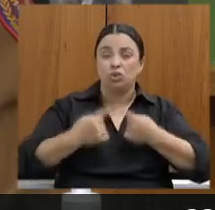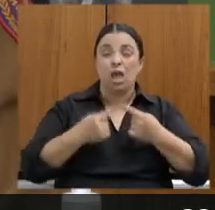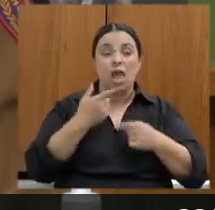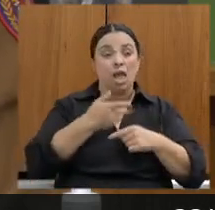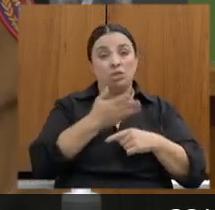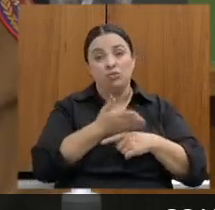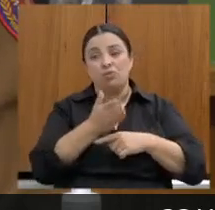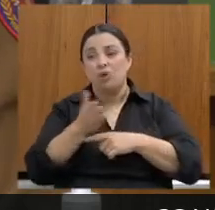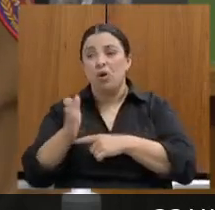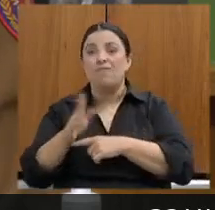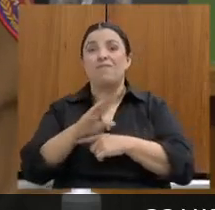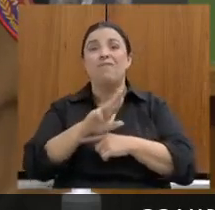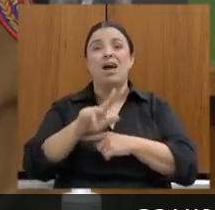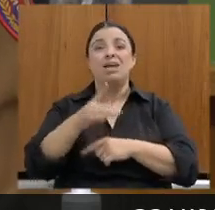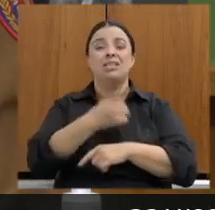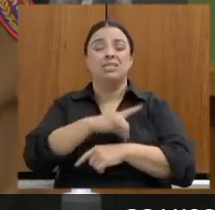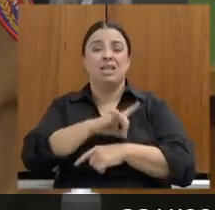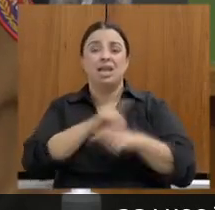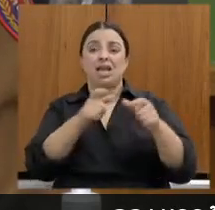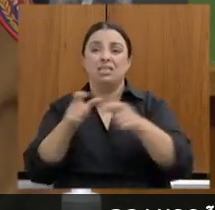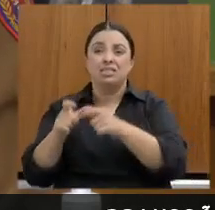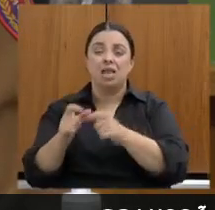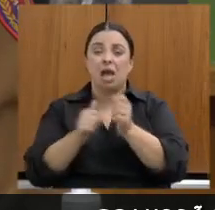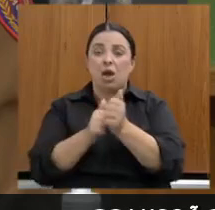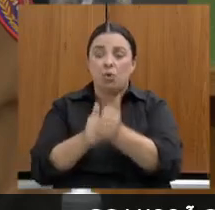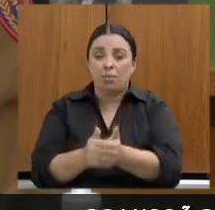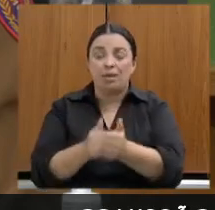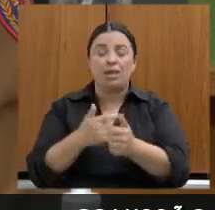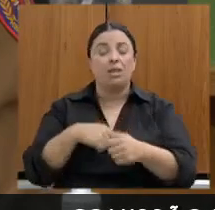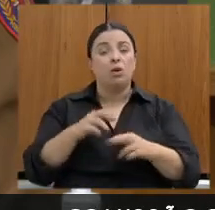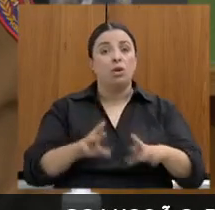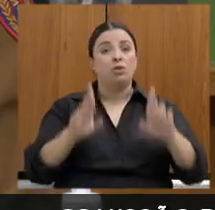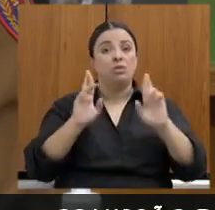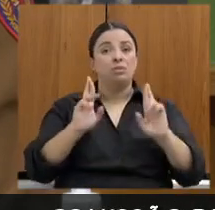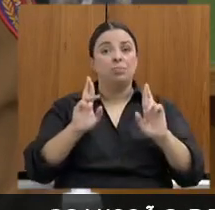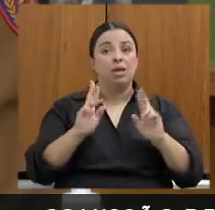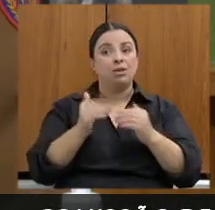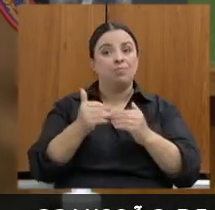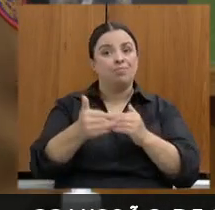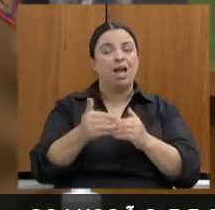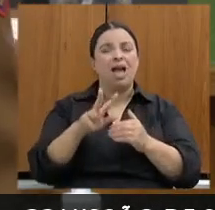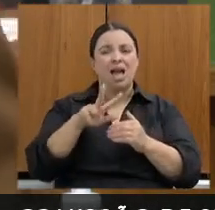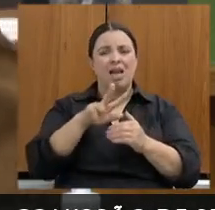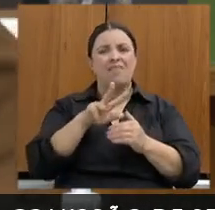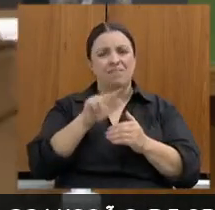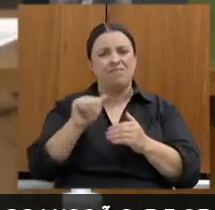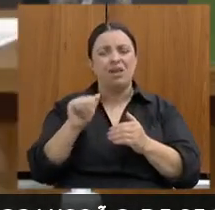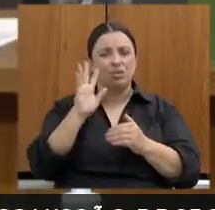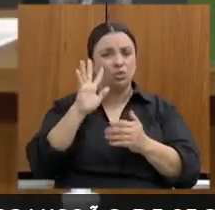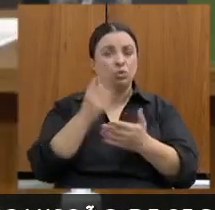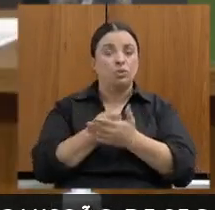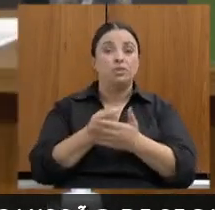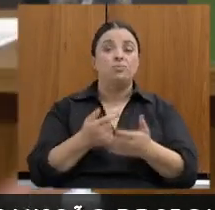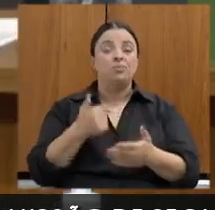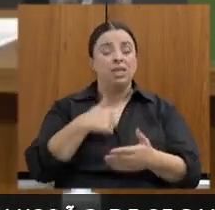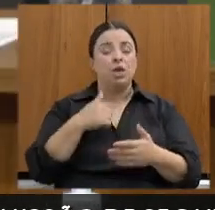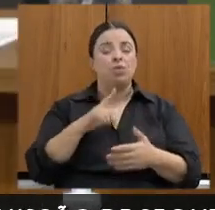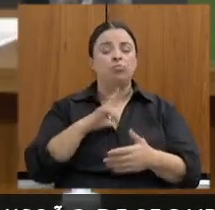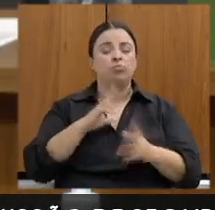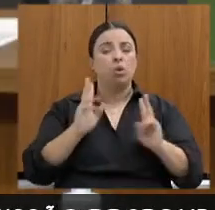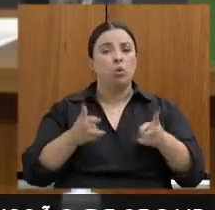bloco no chão né e eu espero que na sequência Aí talvez a gente tem a solução EA minha esperança ela tá porque hoje